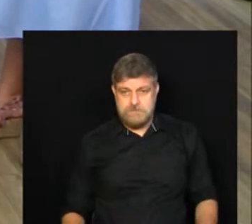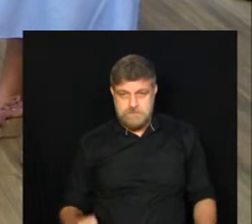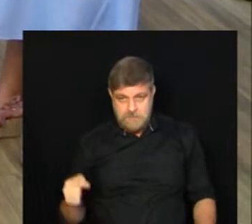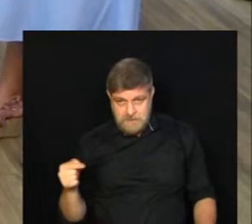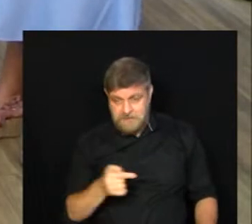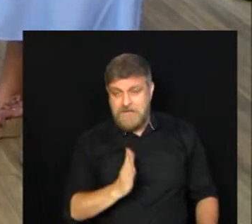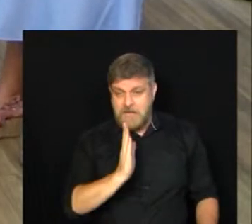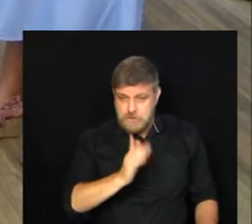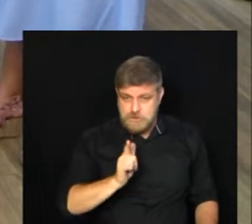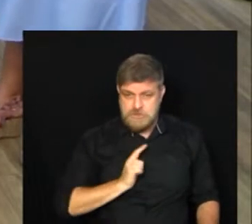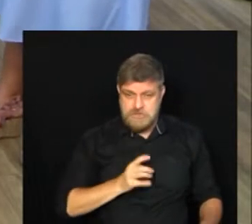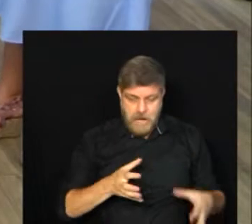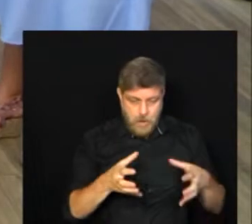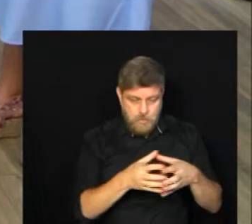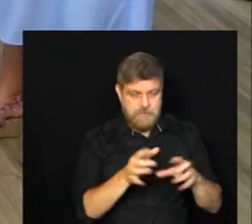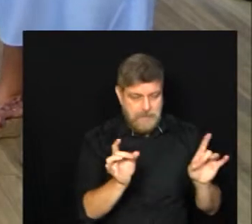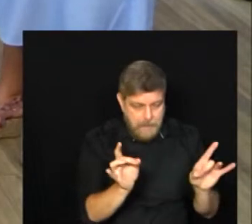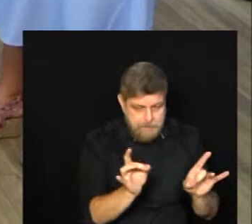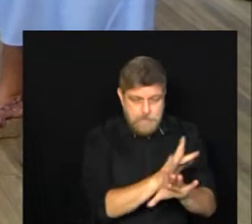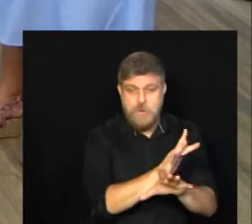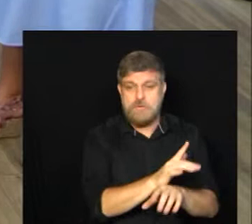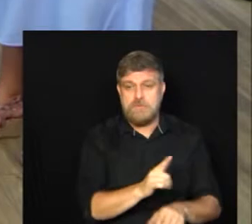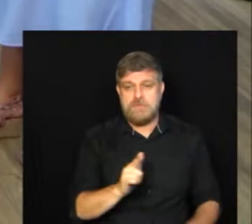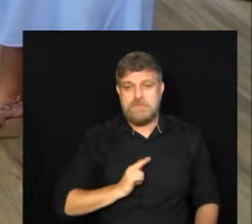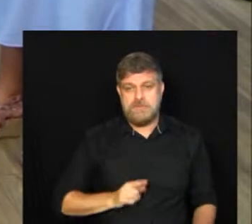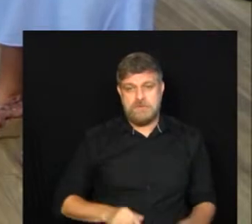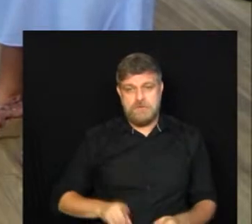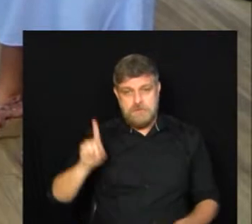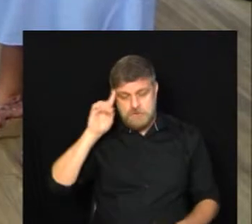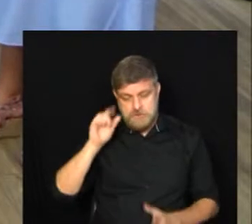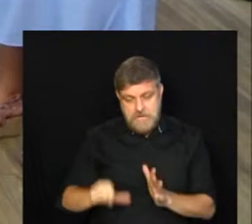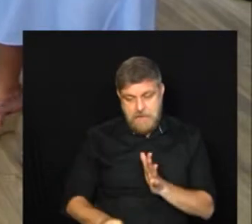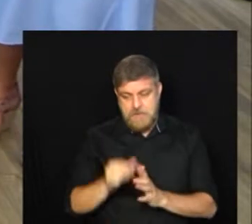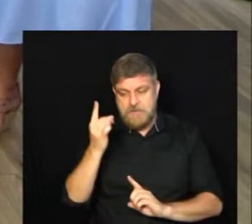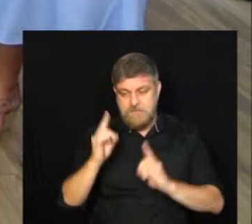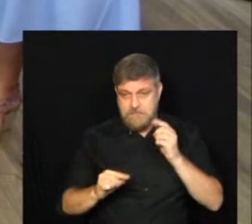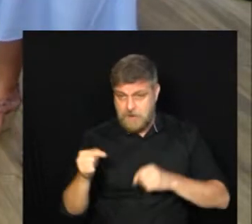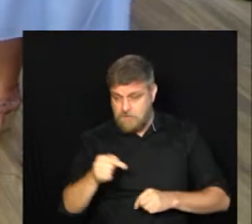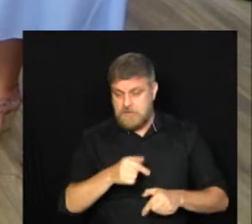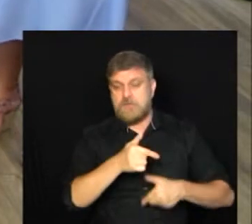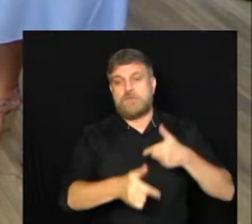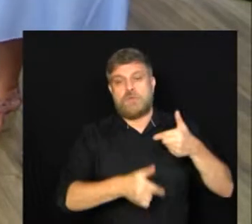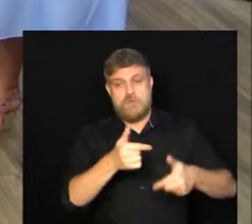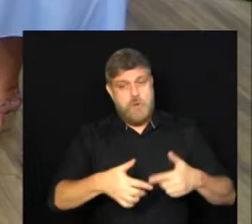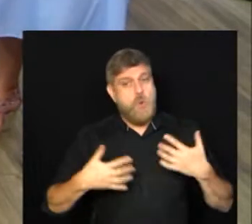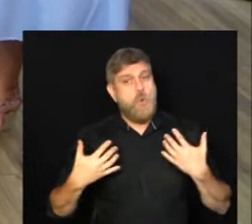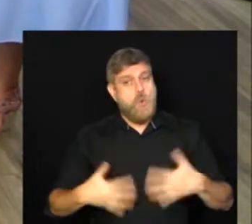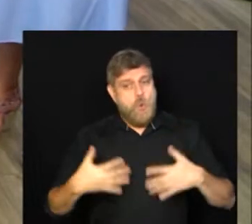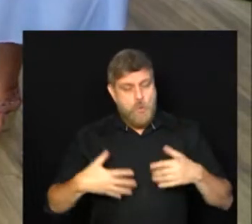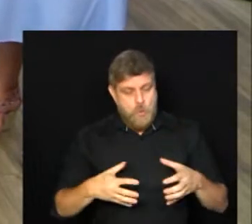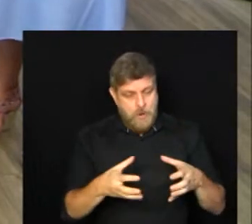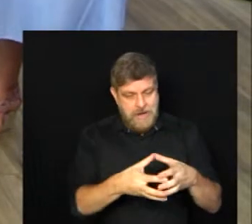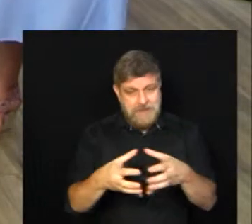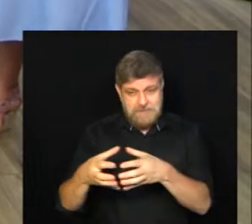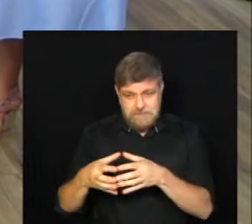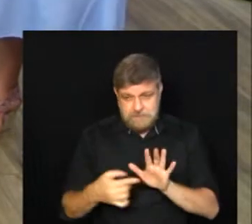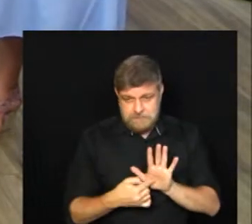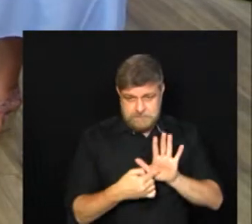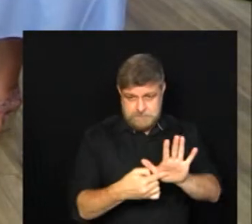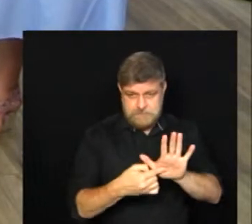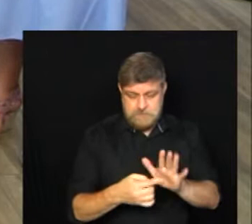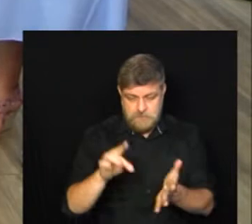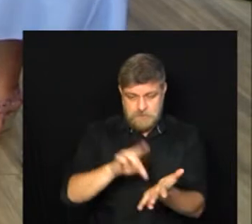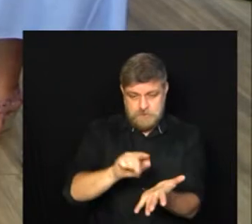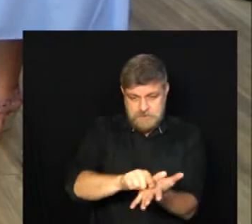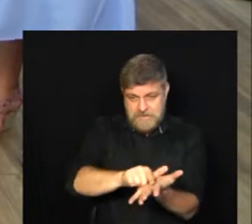elas já estão formadas e, a partir do dia 1º de fevereiro, tem bastante trabalho. Inclusive, elas vão apresentar, e vai ser publicado no